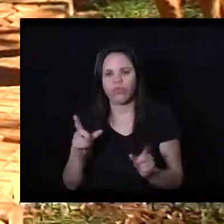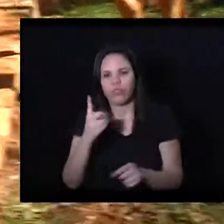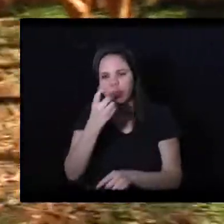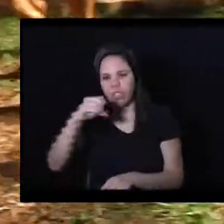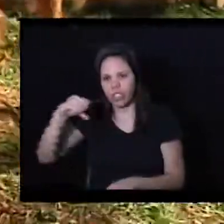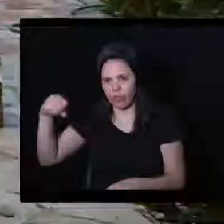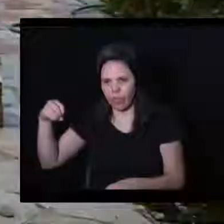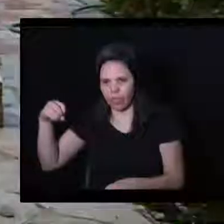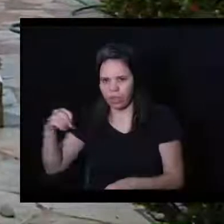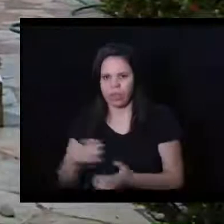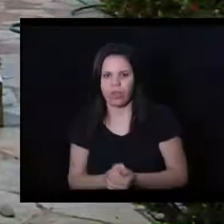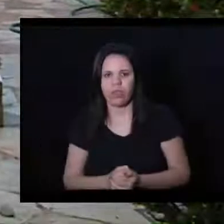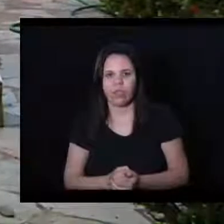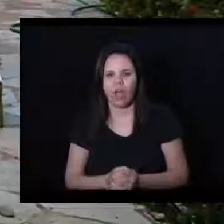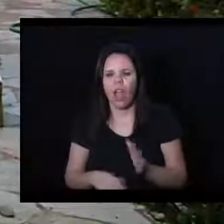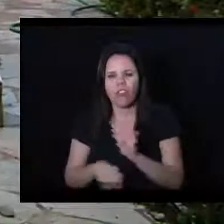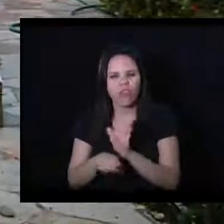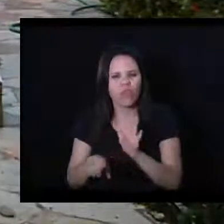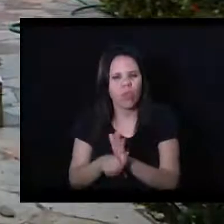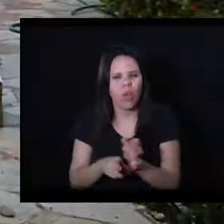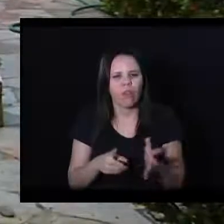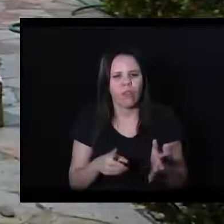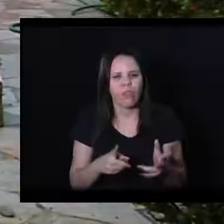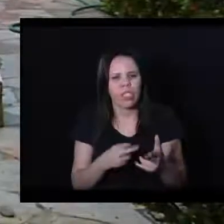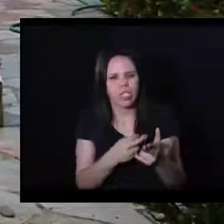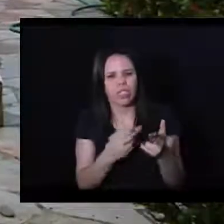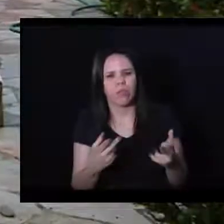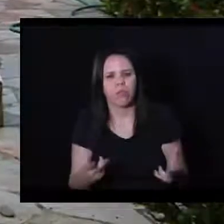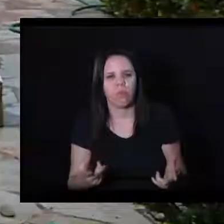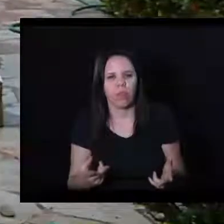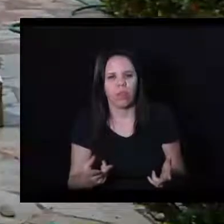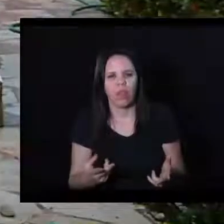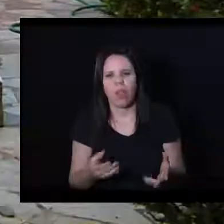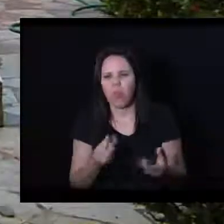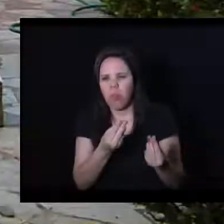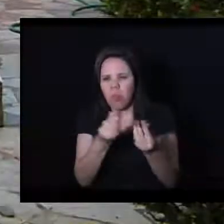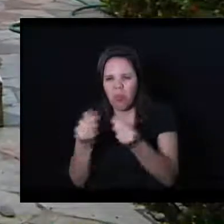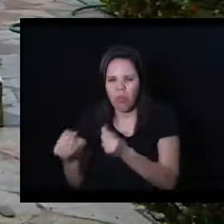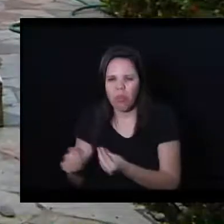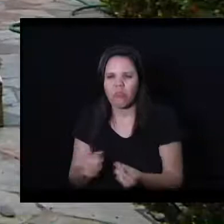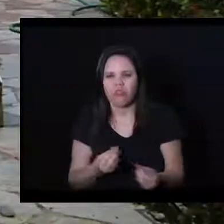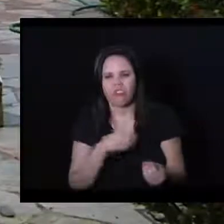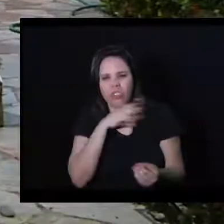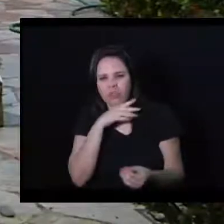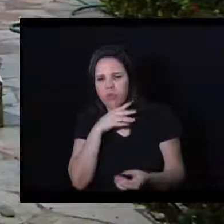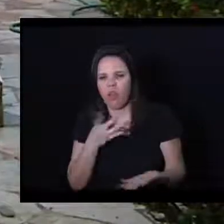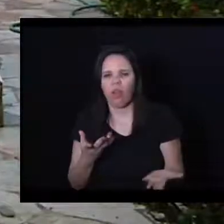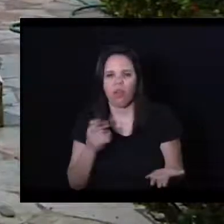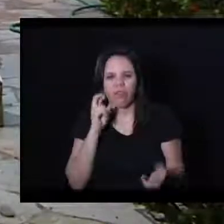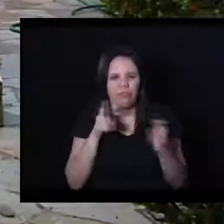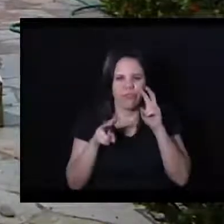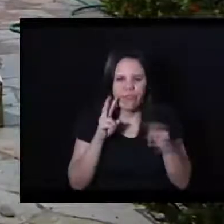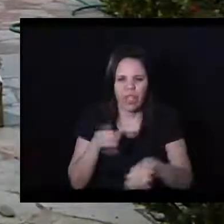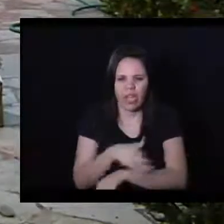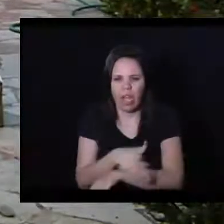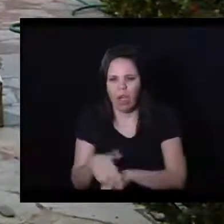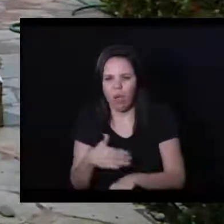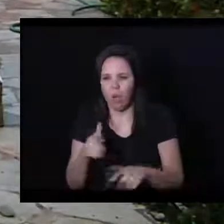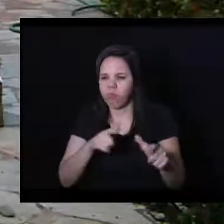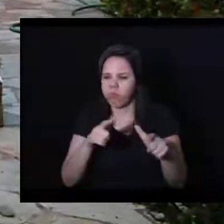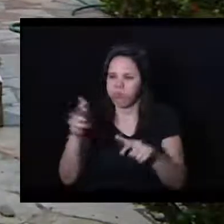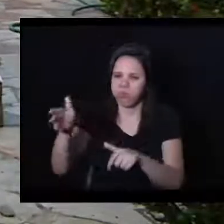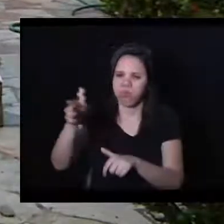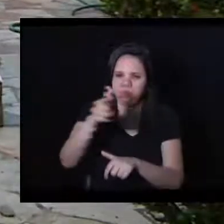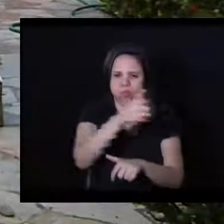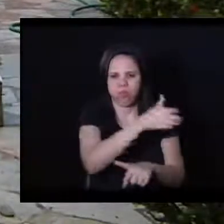os animais de rua. Que não aguentava mais, não dava conta de tantos bichos que a gente via na rua, né? Onde quer que a gente fosse, a